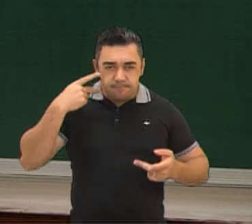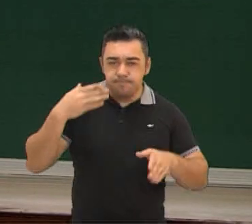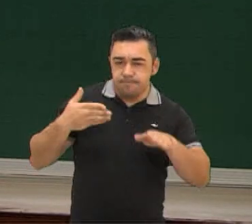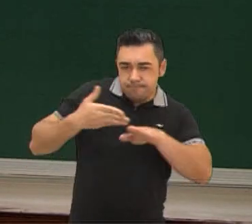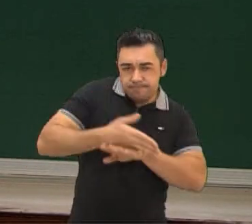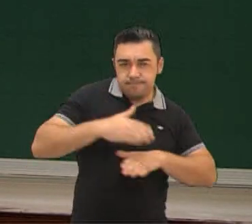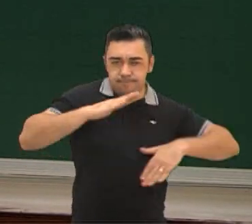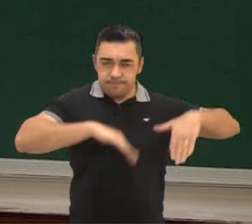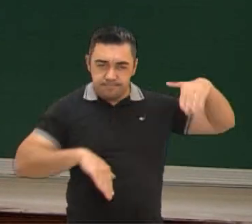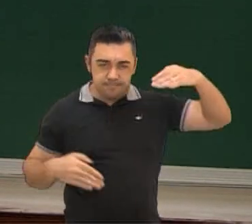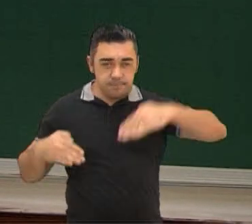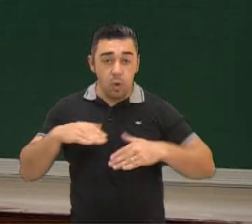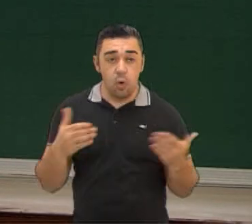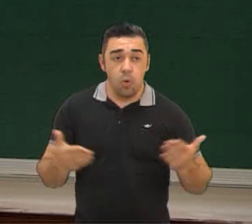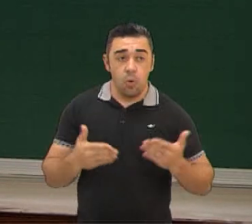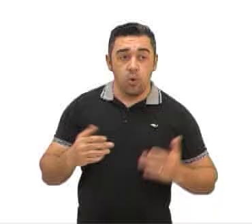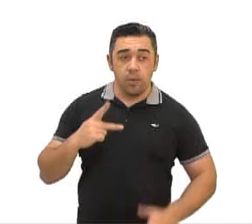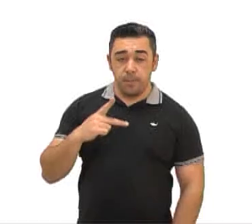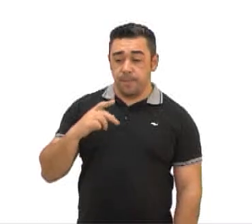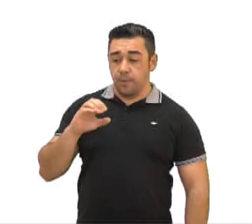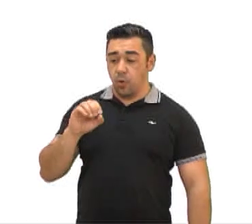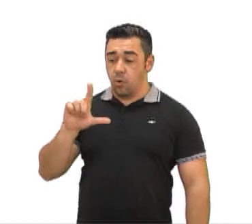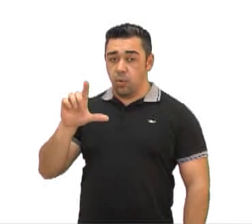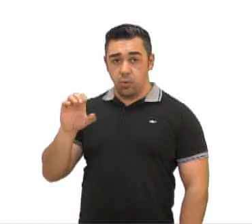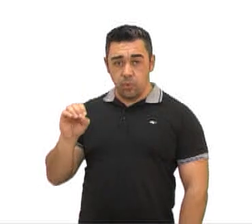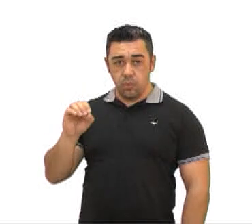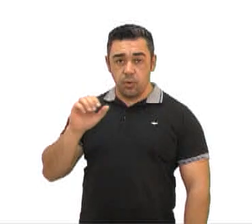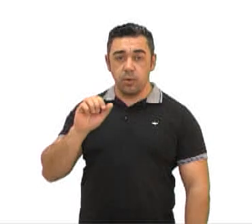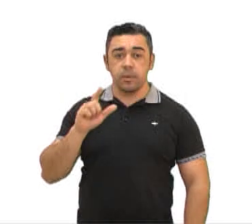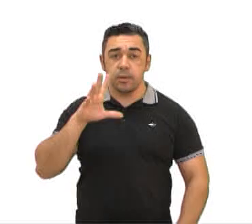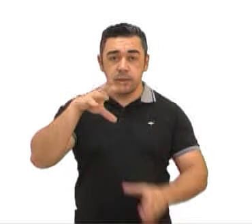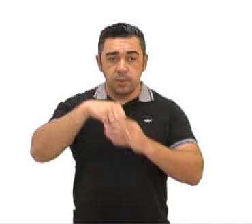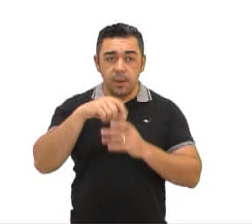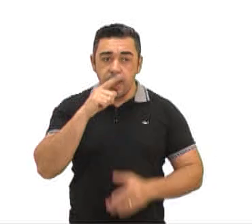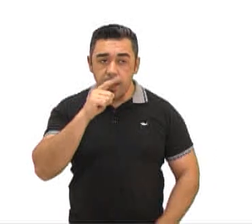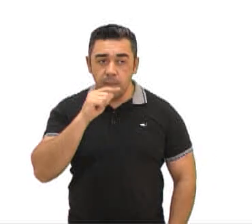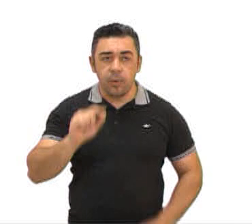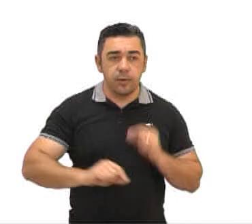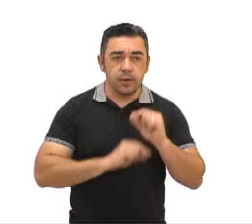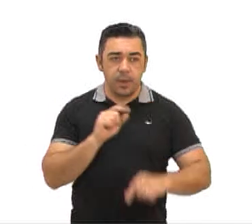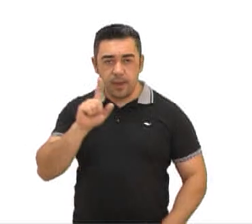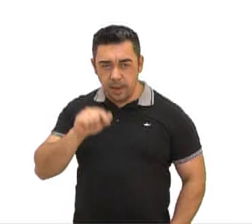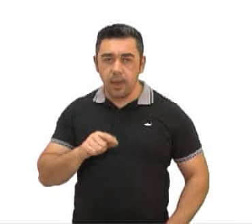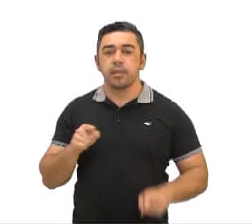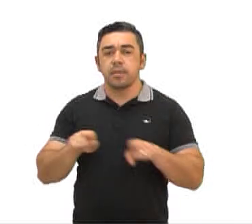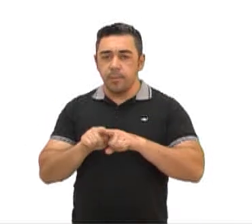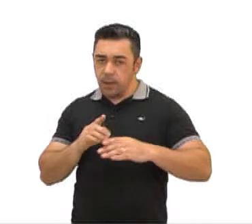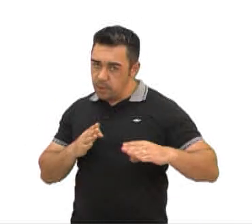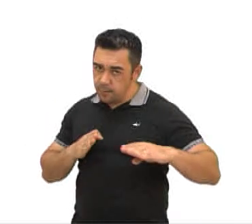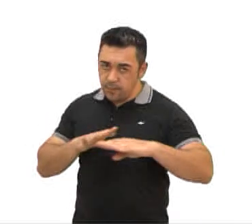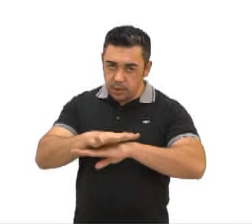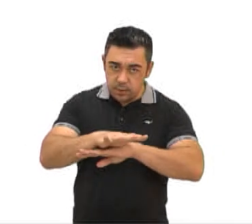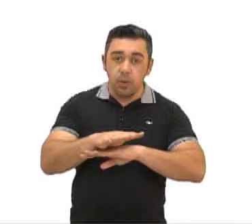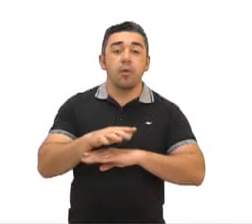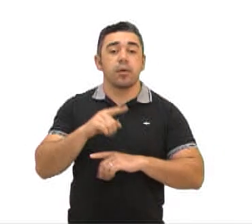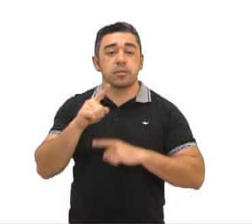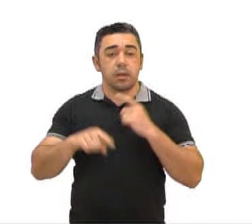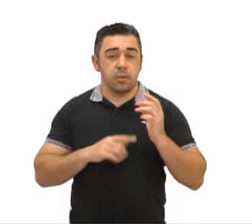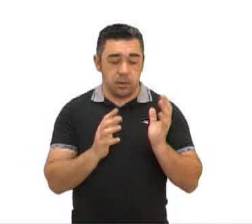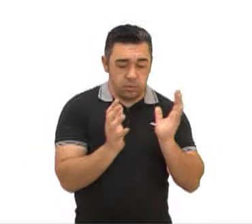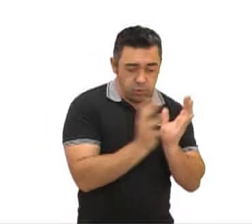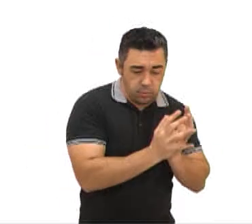nós vamos jogar polo aquático, tá? O polo aquático é um esporte de invasão jogado por